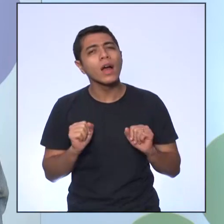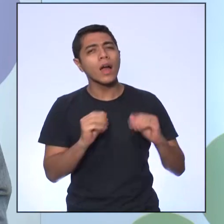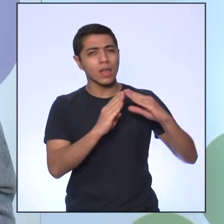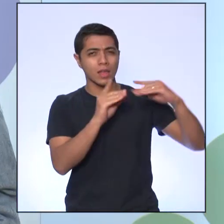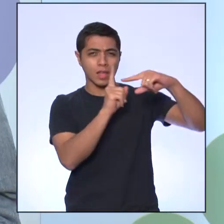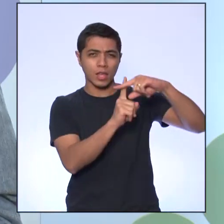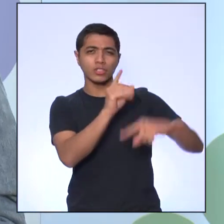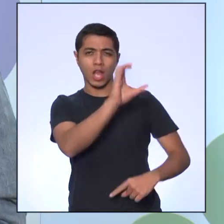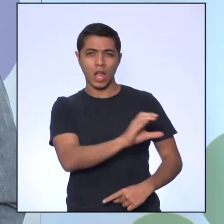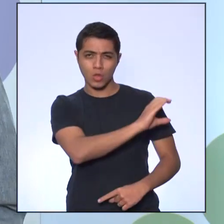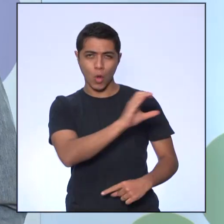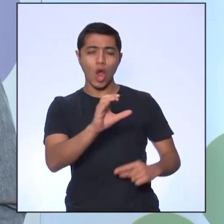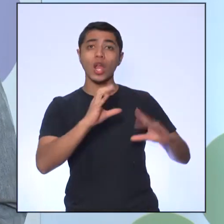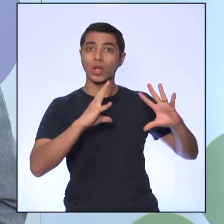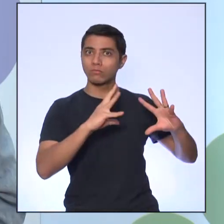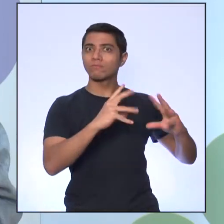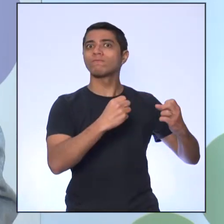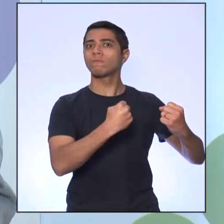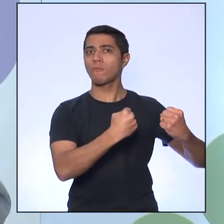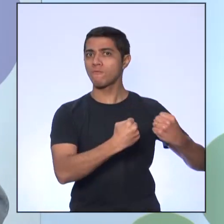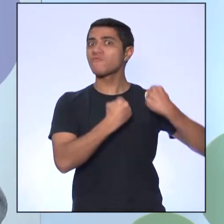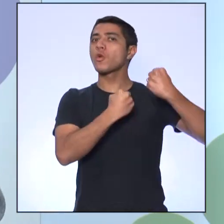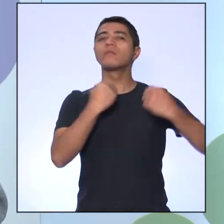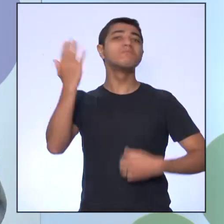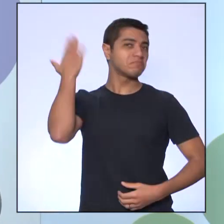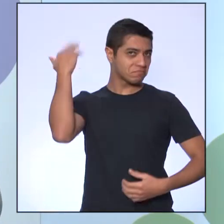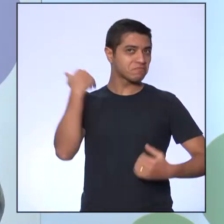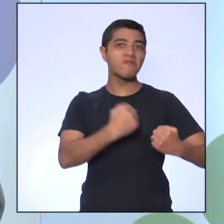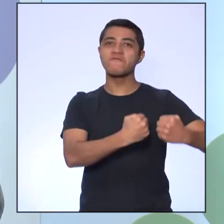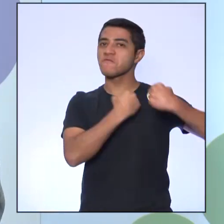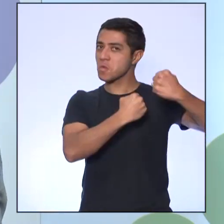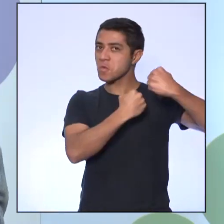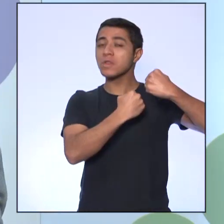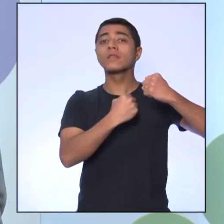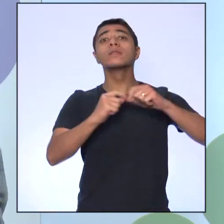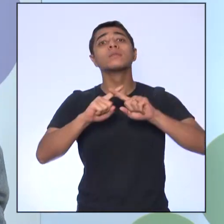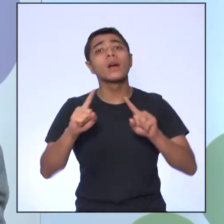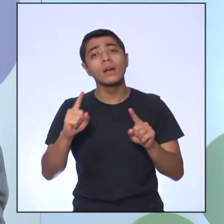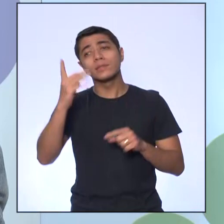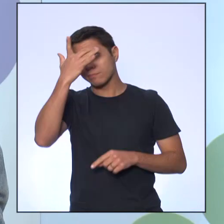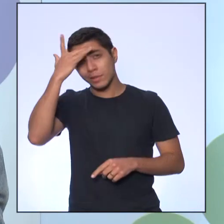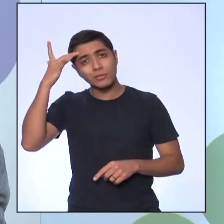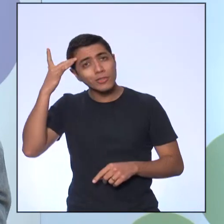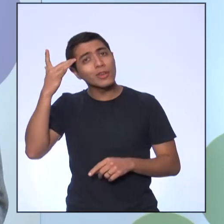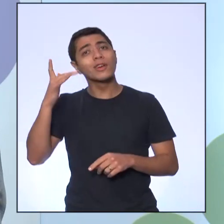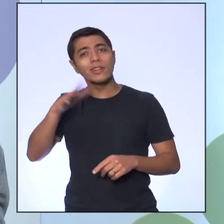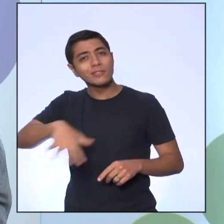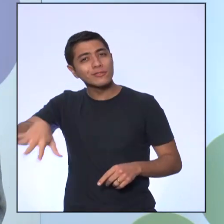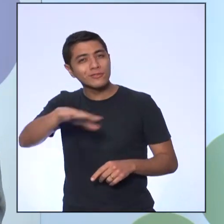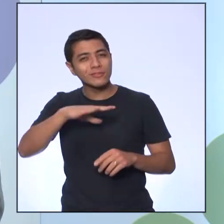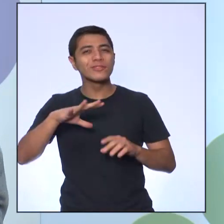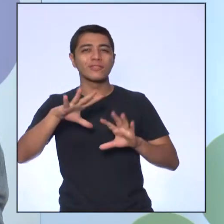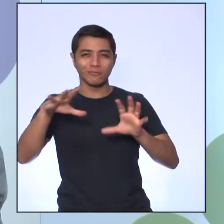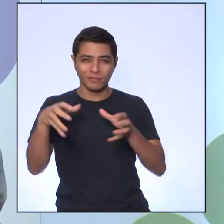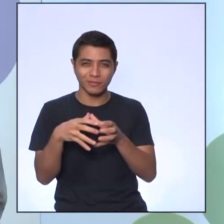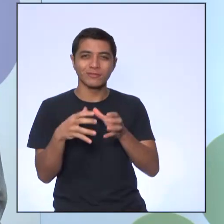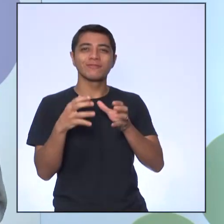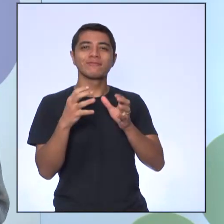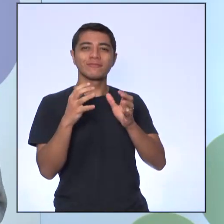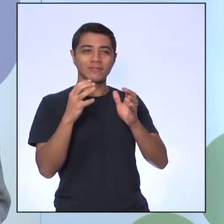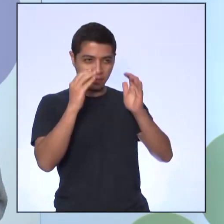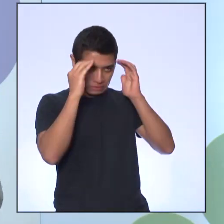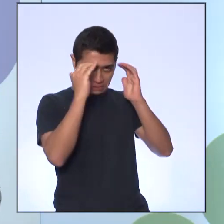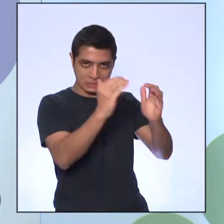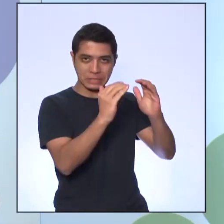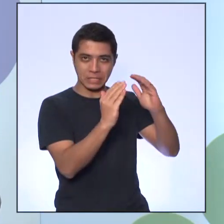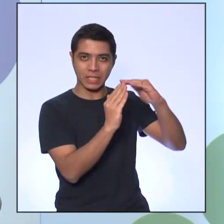cristãos, sejam fiéis ou mesmo pessoas do próprio clero, padres e bispos, eles não concordavam com